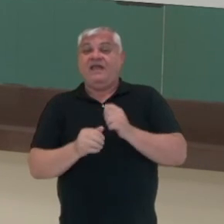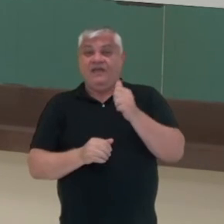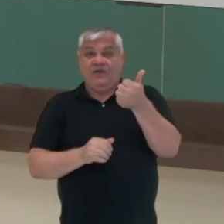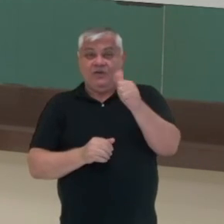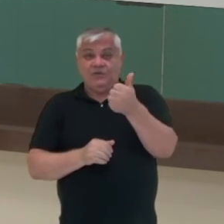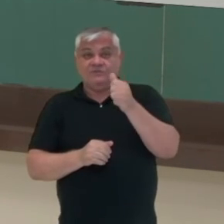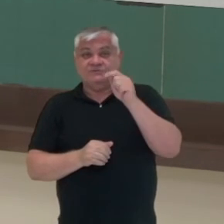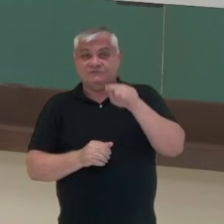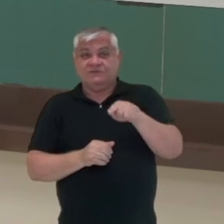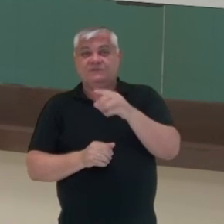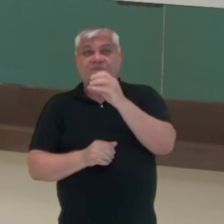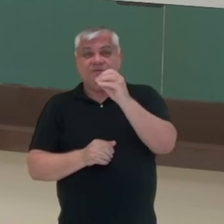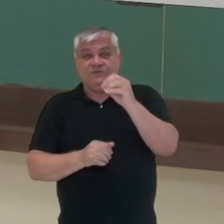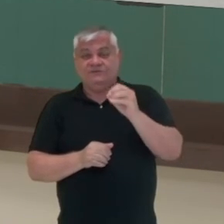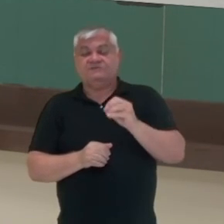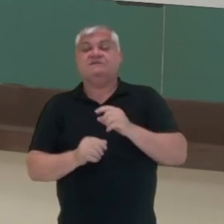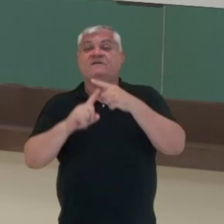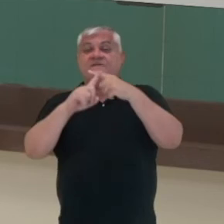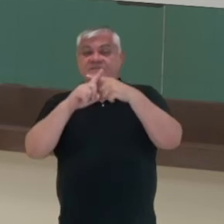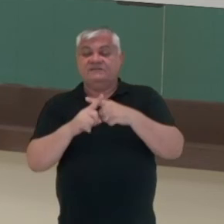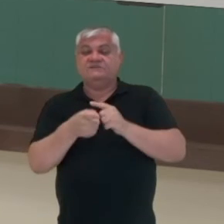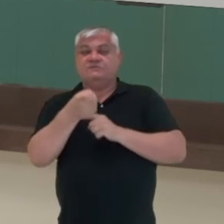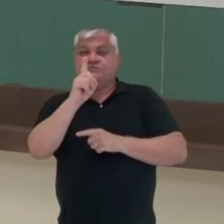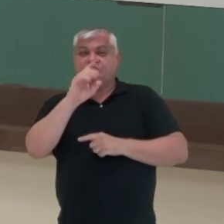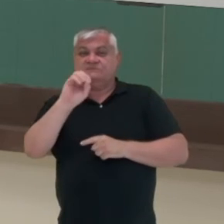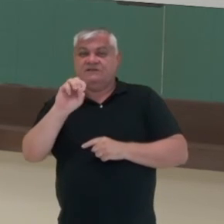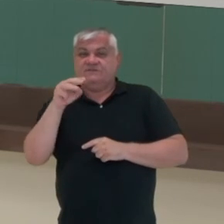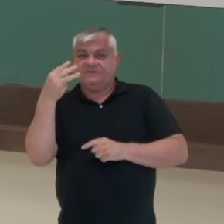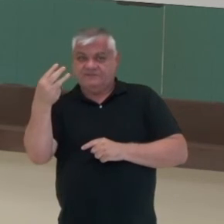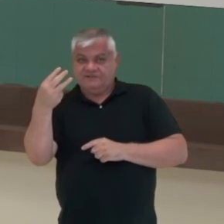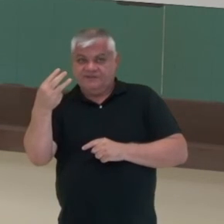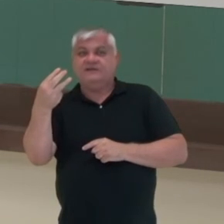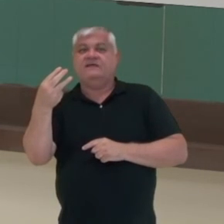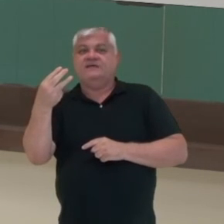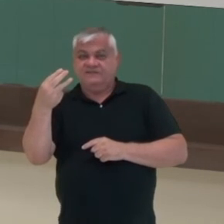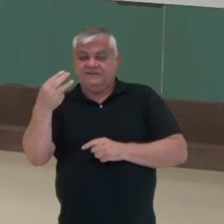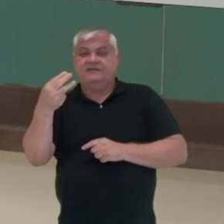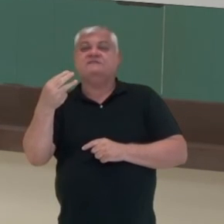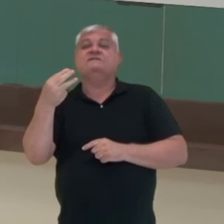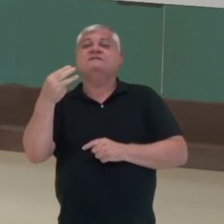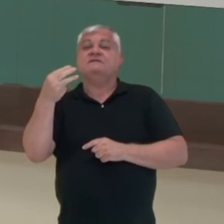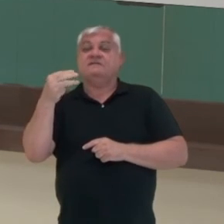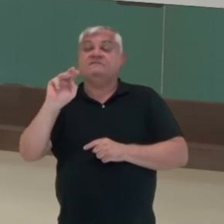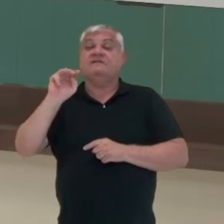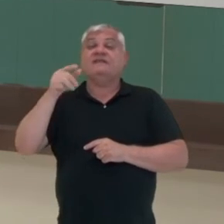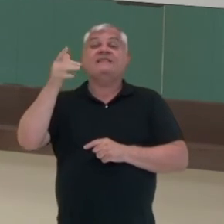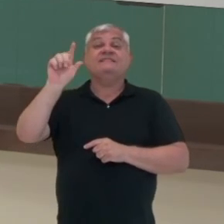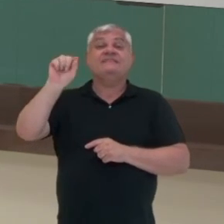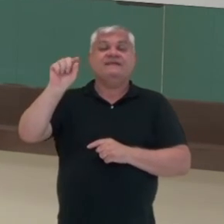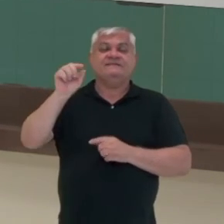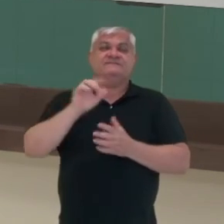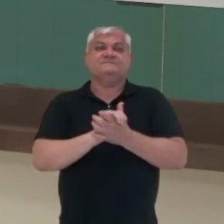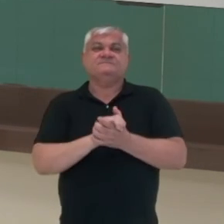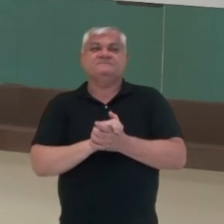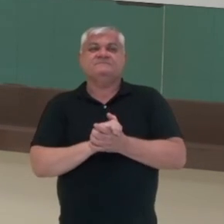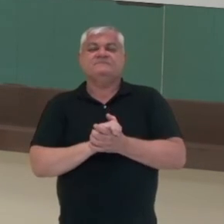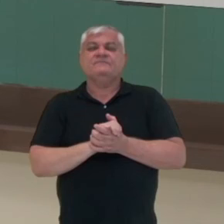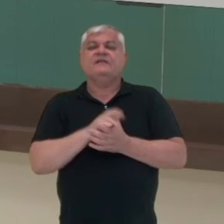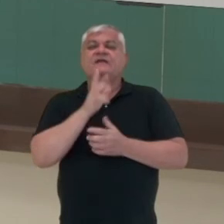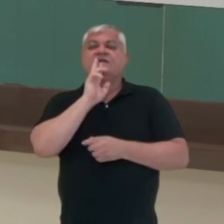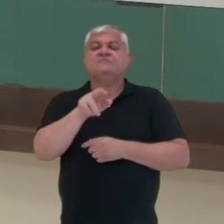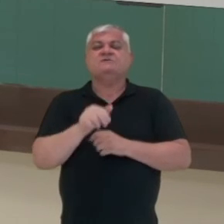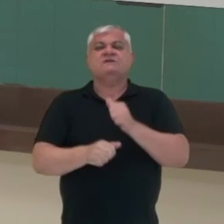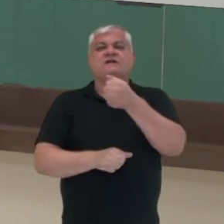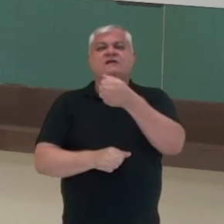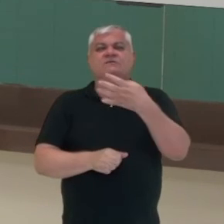vez considerei como 11 milhões, vezes a minha razão, que é 1,03, elevado na 10. Resultado, após